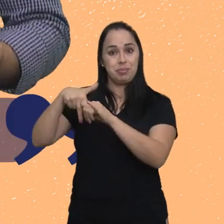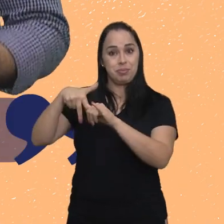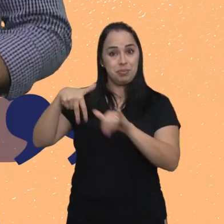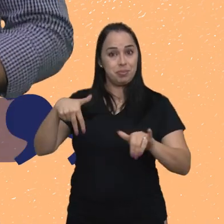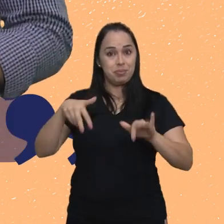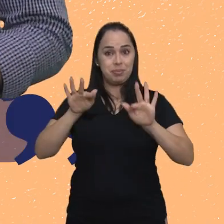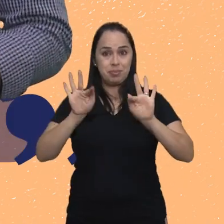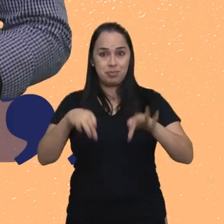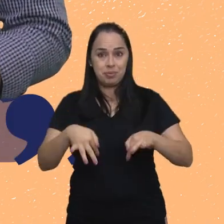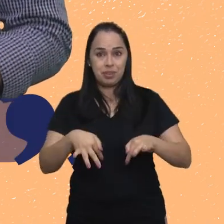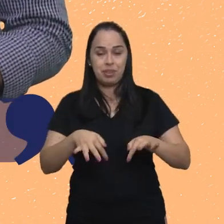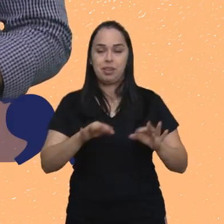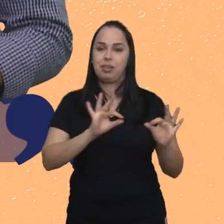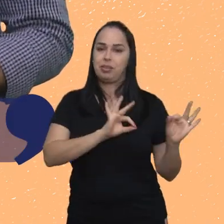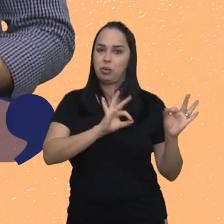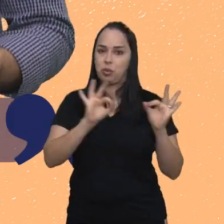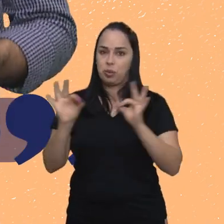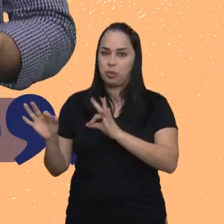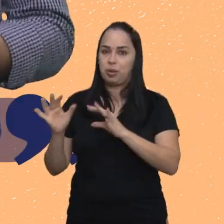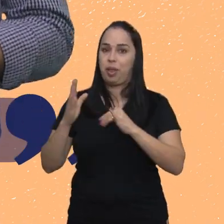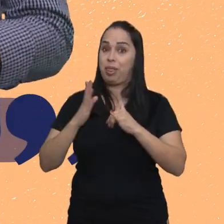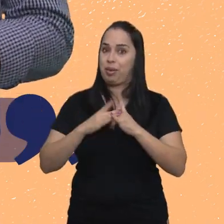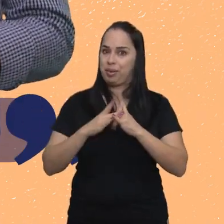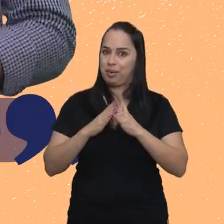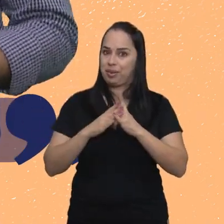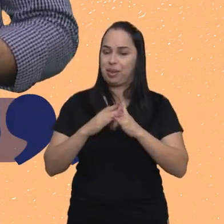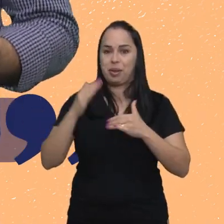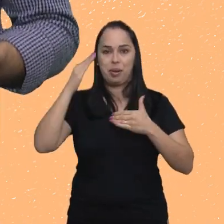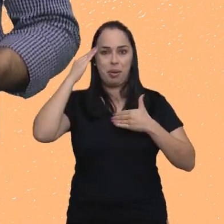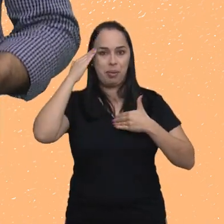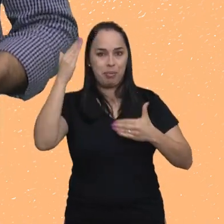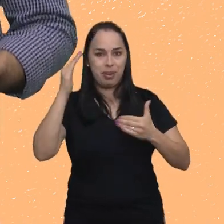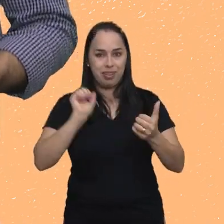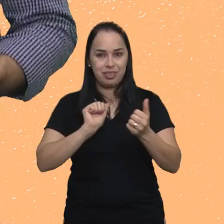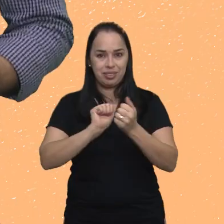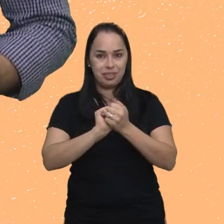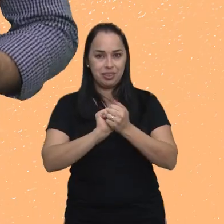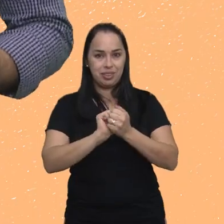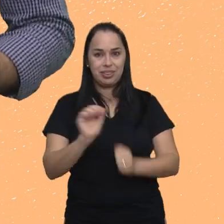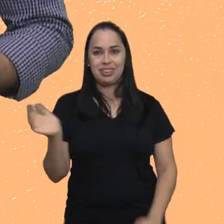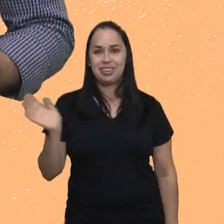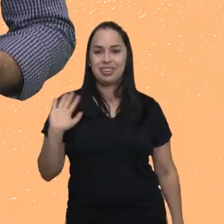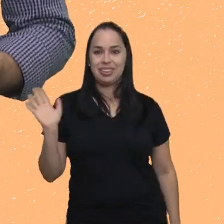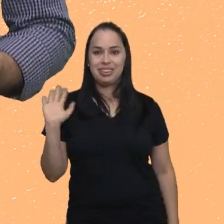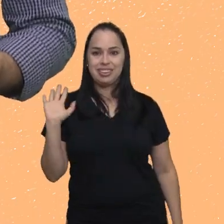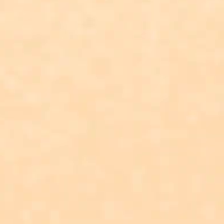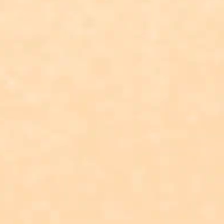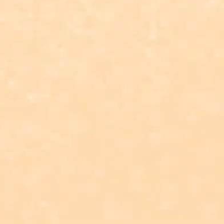Acompanhe o programa no nosso canal do YouTube. Muito obrigado pela companhia e até a próxima.